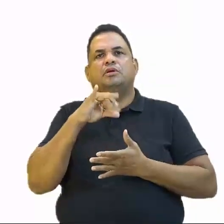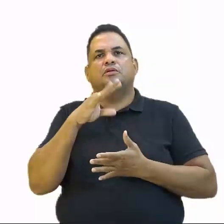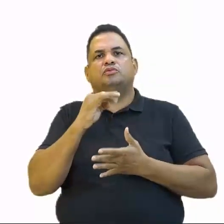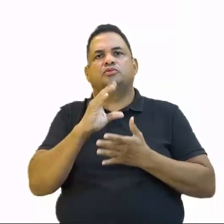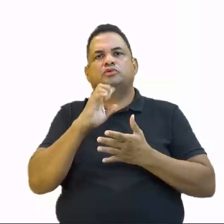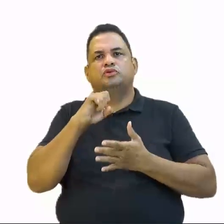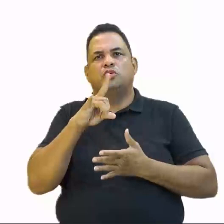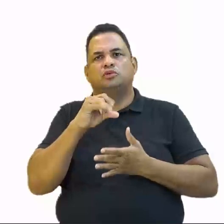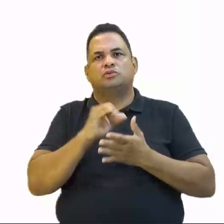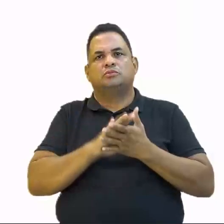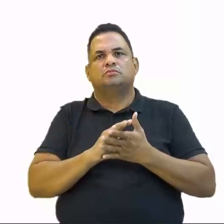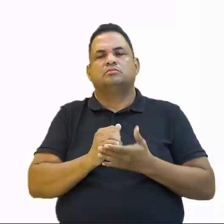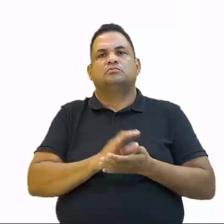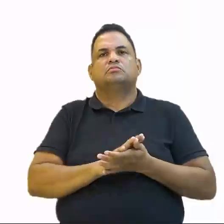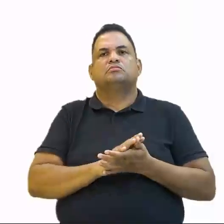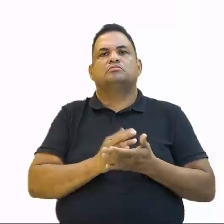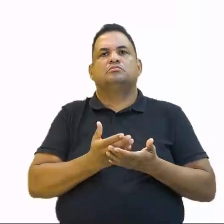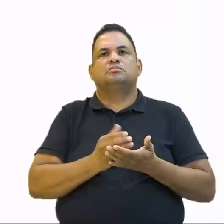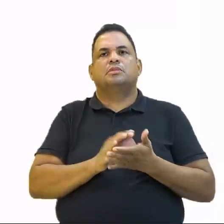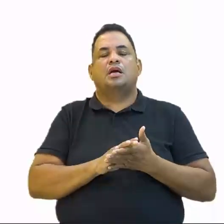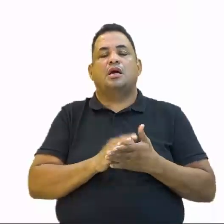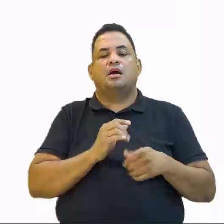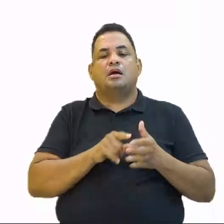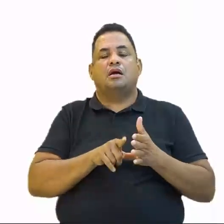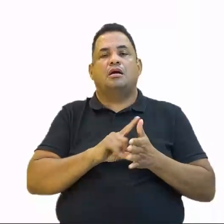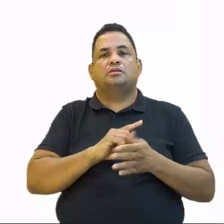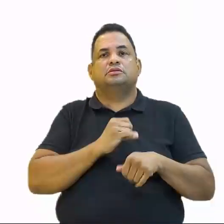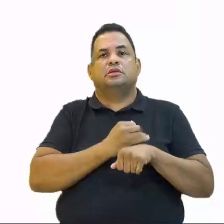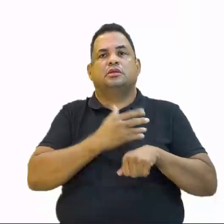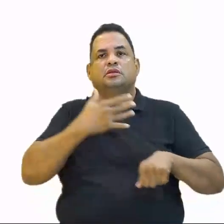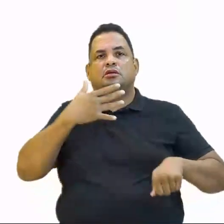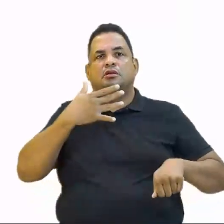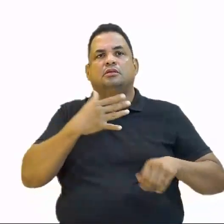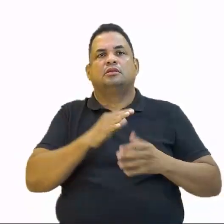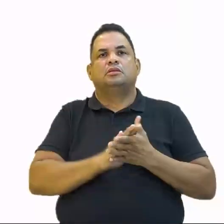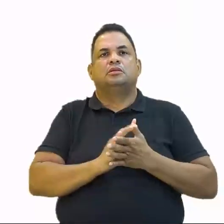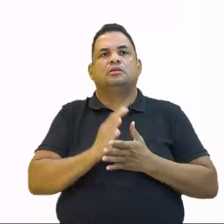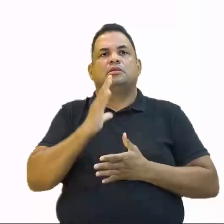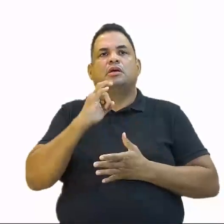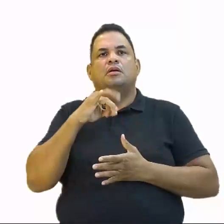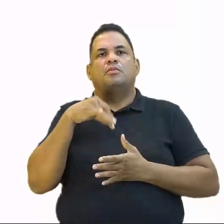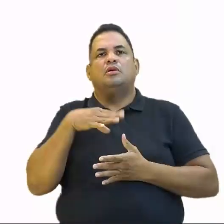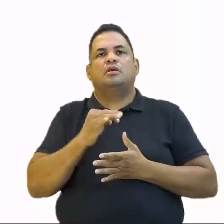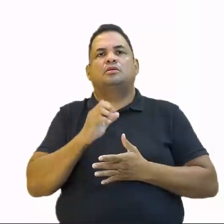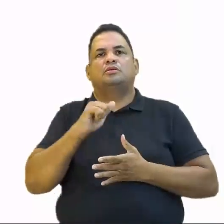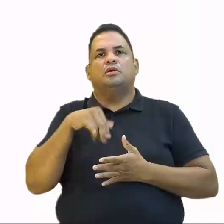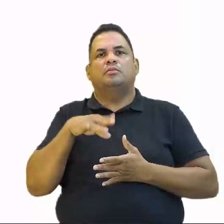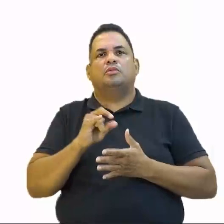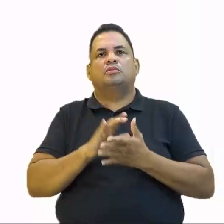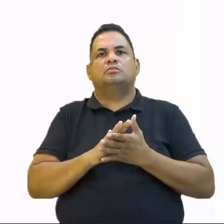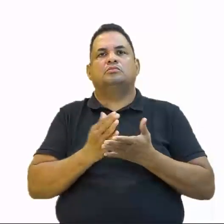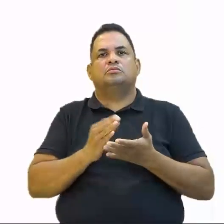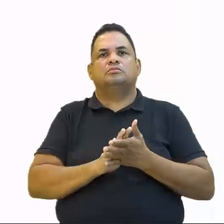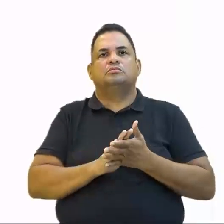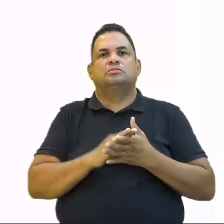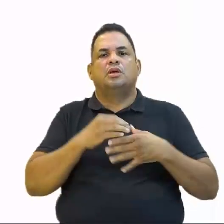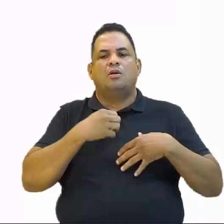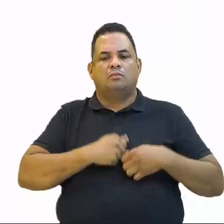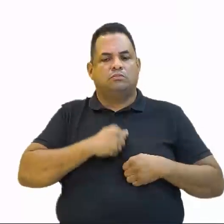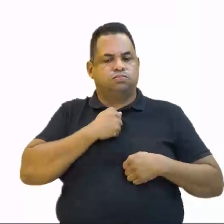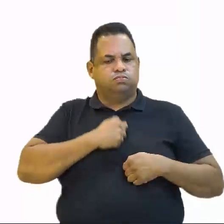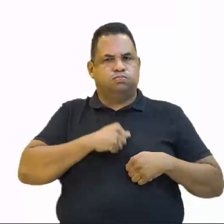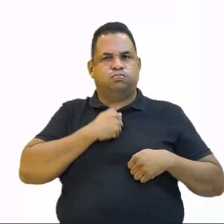bicarbonato de sódio, como antiácido, o carbonato de amônia, como